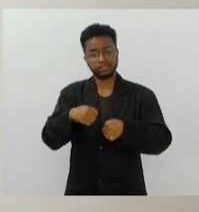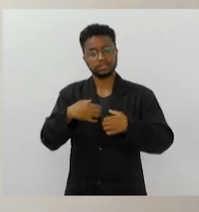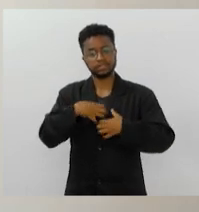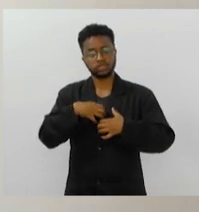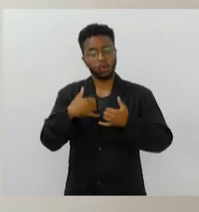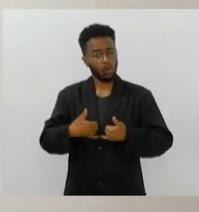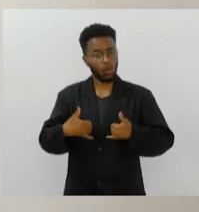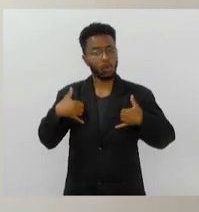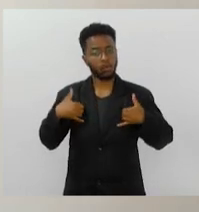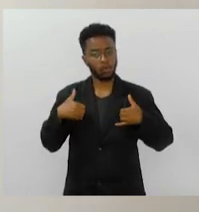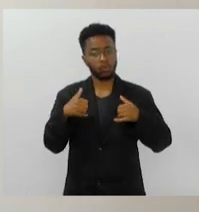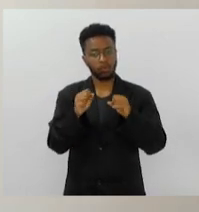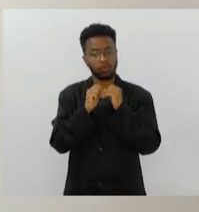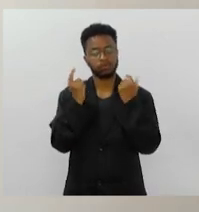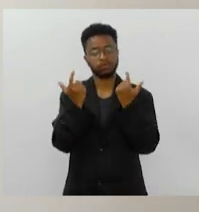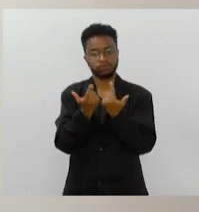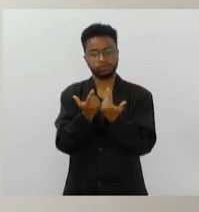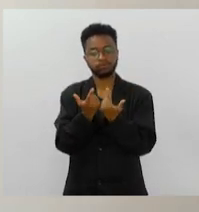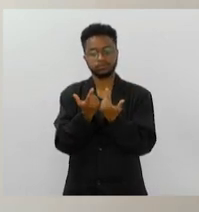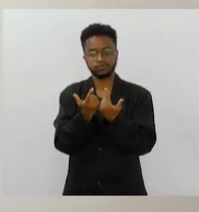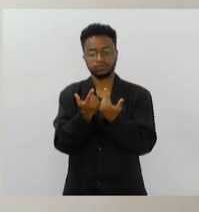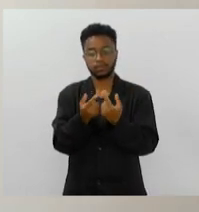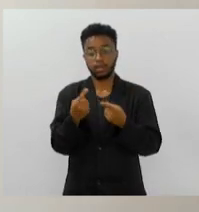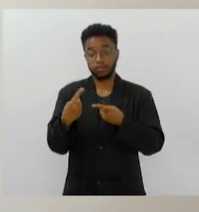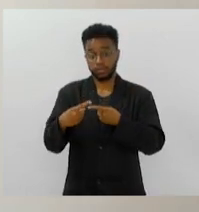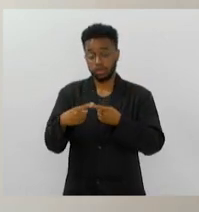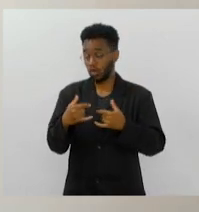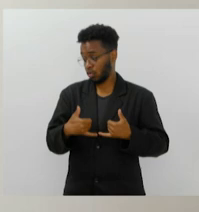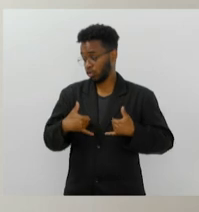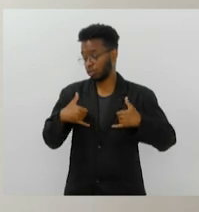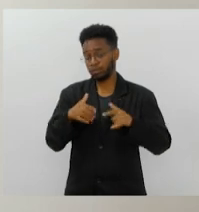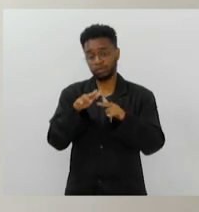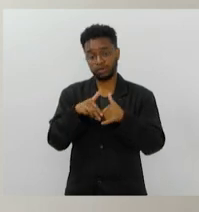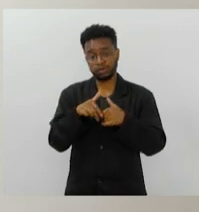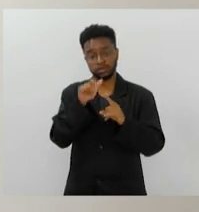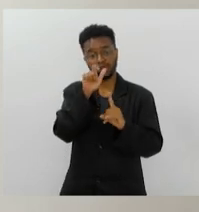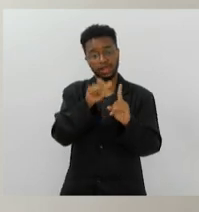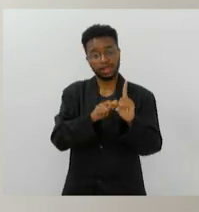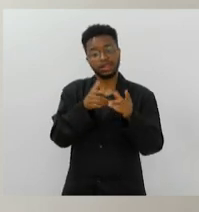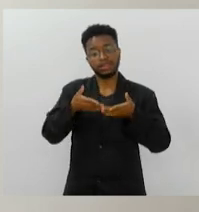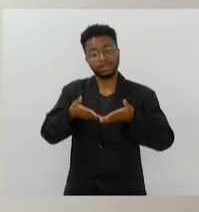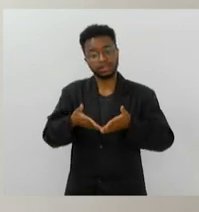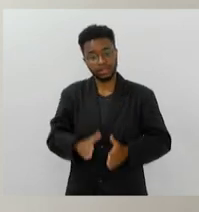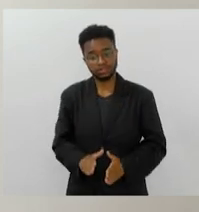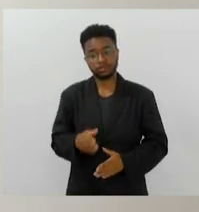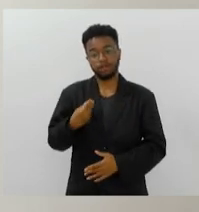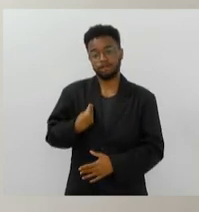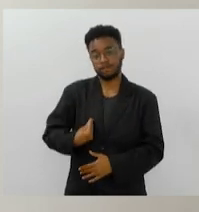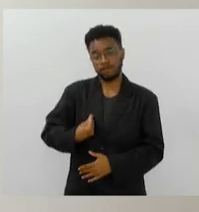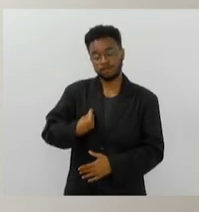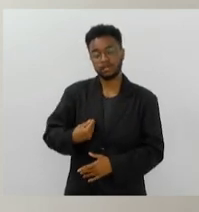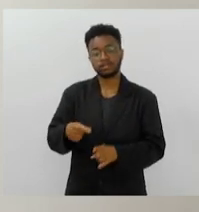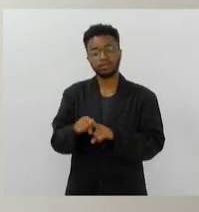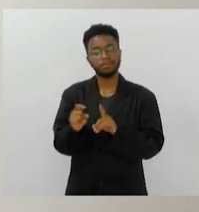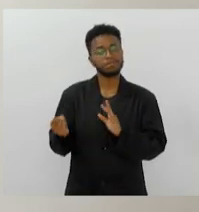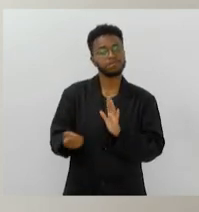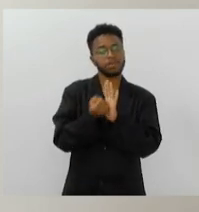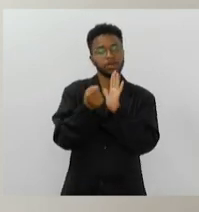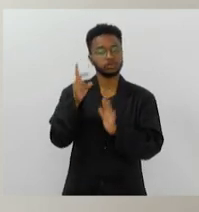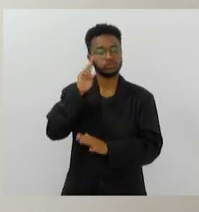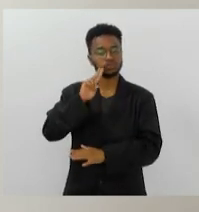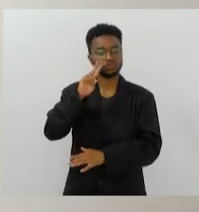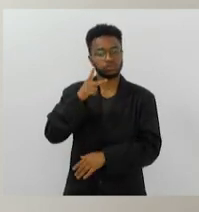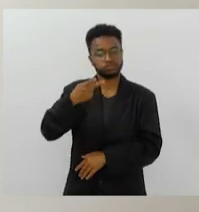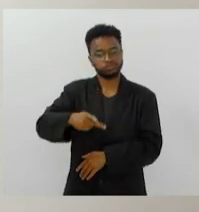Casa Legislativa. Orgulho pelo senhor Orlandino ter nascido, estar vivendo e fazendo história no Rio de